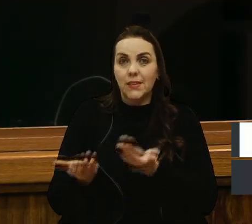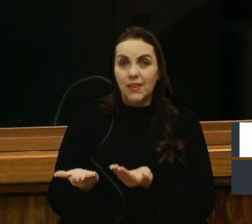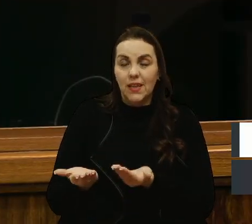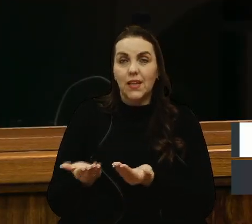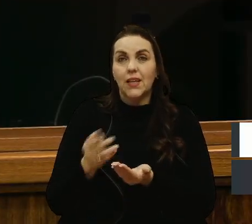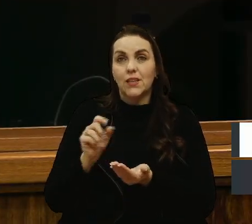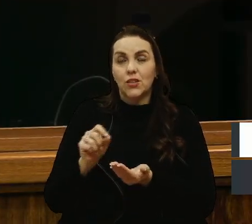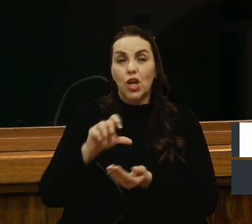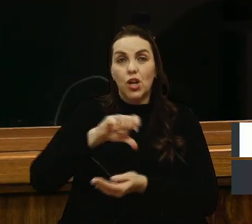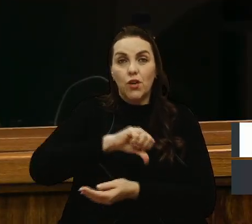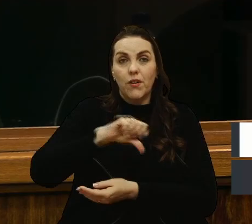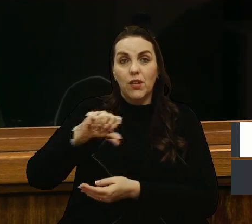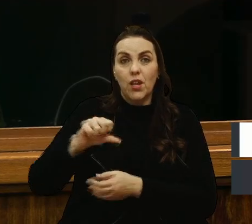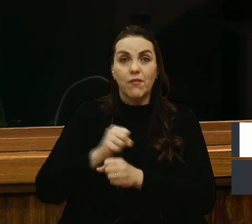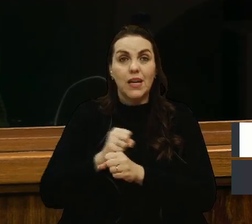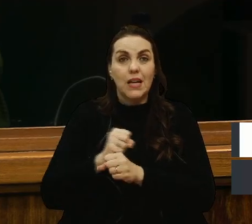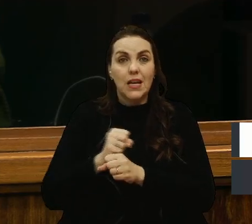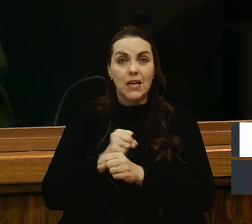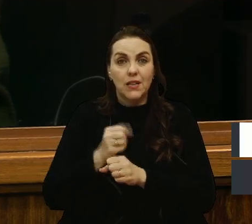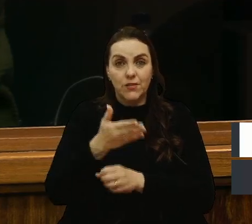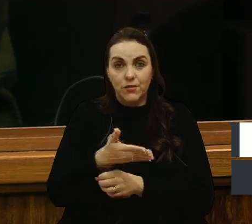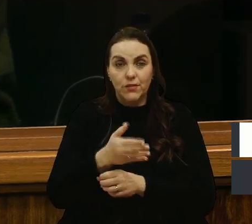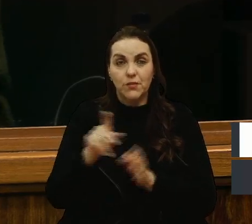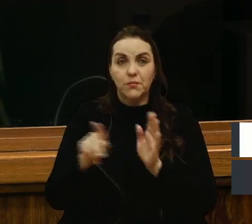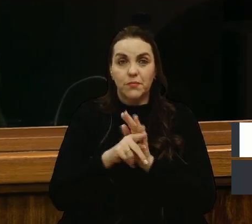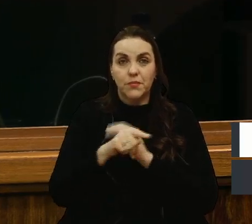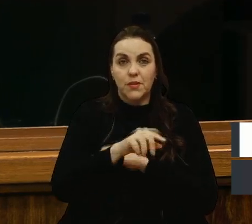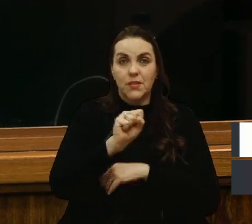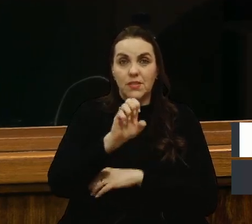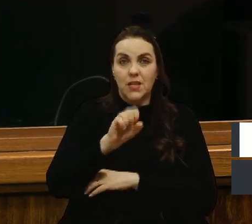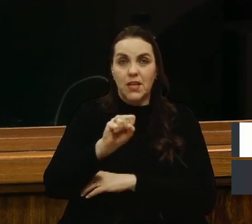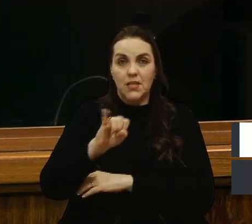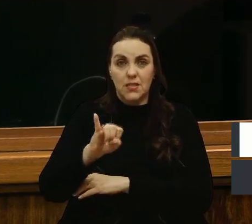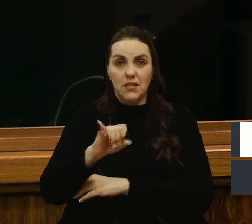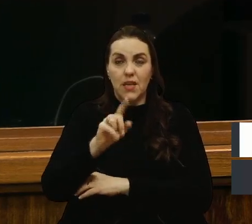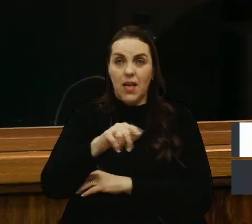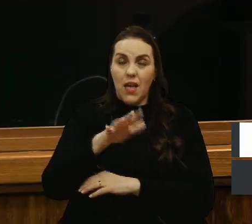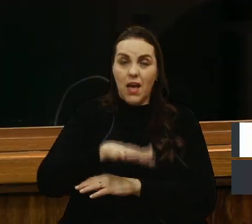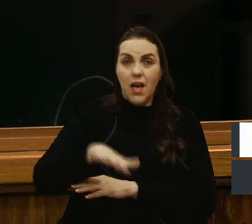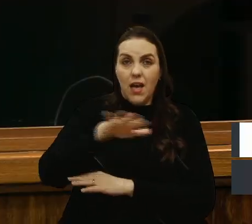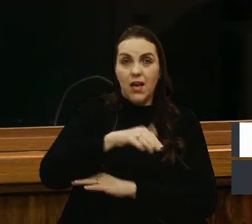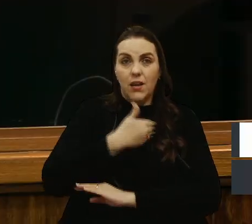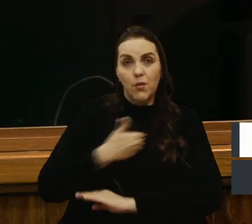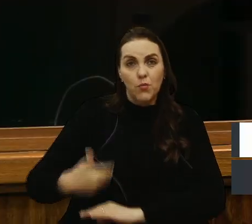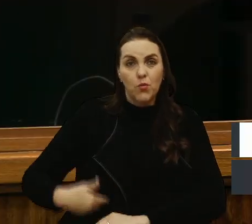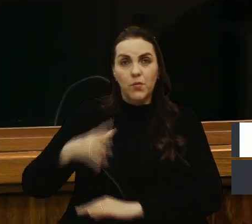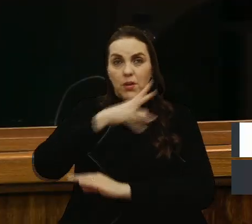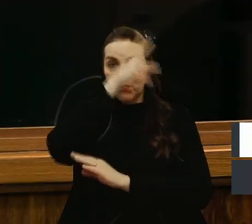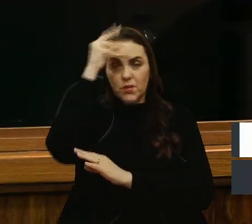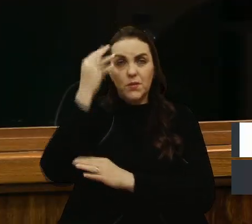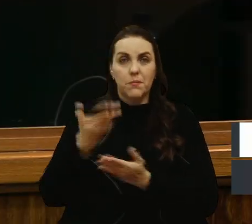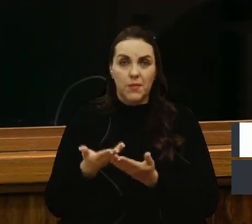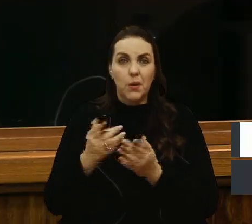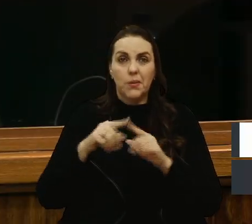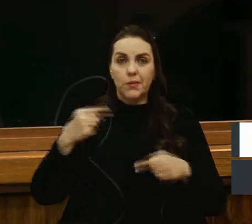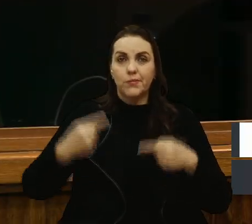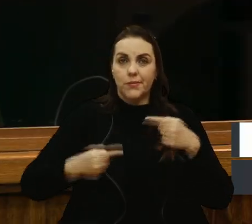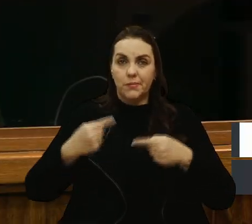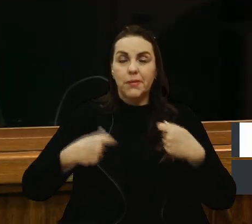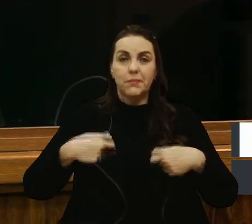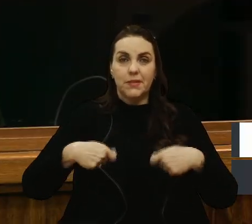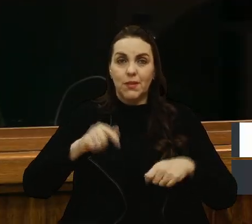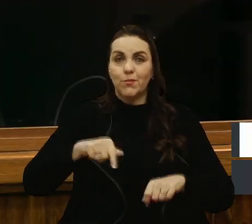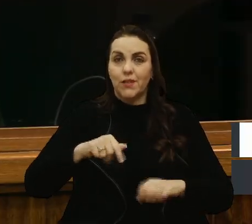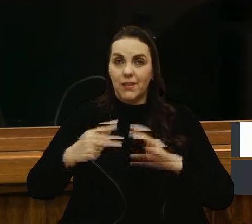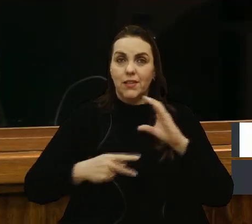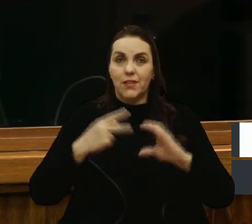99 anos para o SESI, embora seja uma área pública do município. Então, acho que é um debate que nós aqui nessa casa temos que